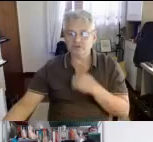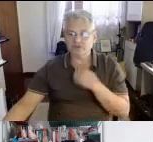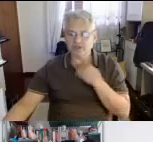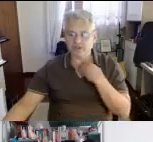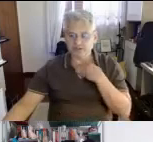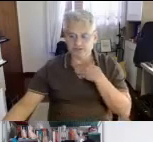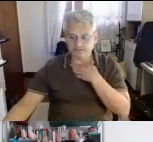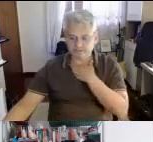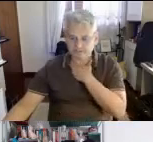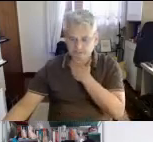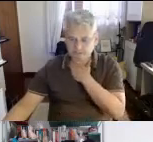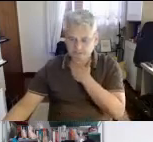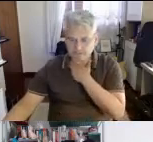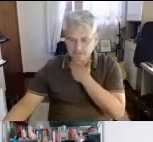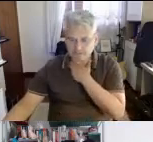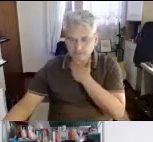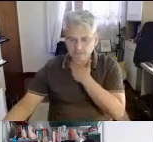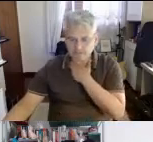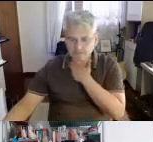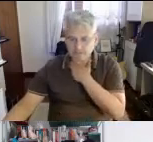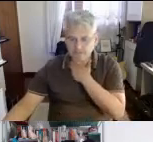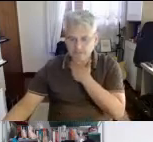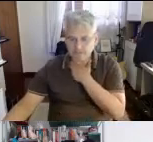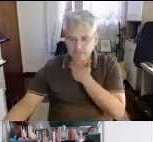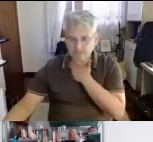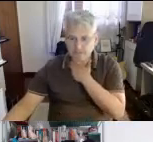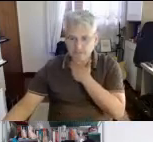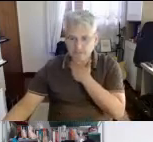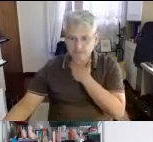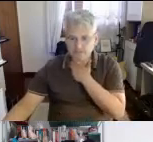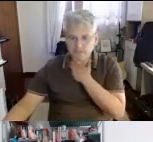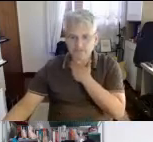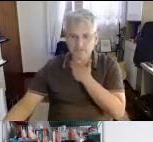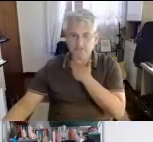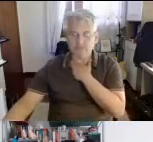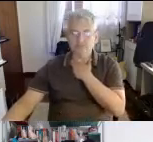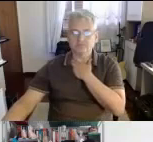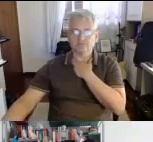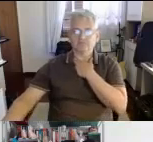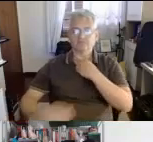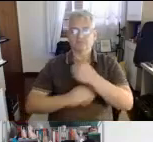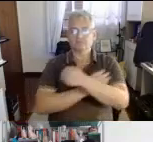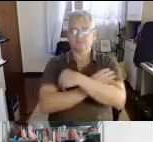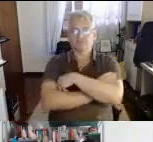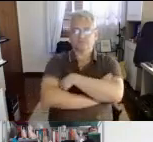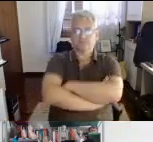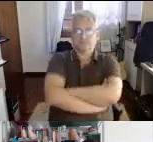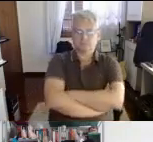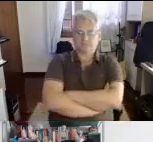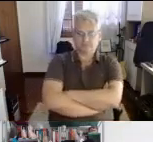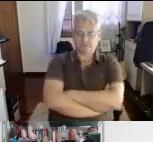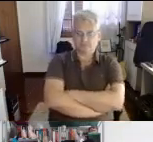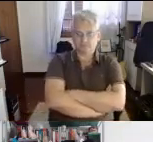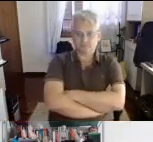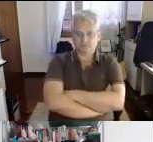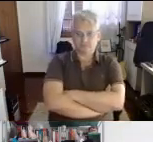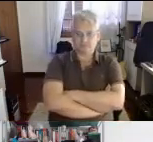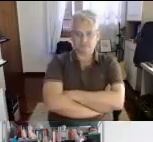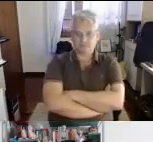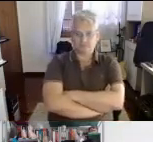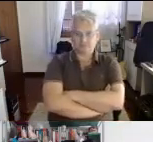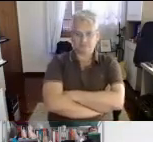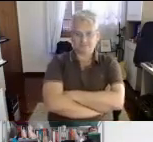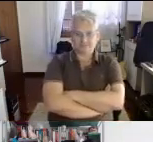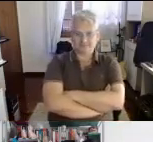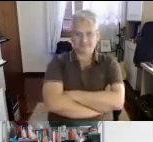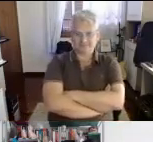ligar ela nas considerações. Ótimo. Pode dar início, então, Débora, obrigado. Bom dia, me chamo Débora e